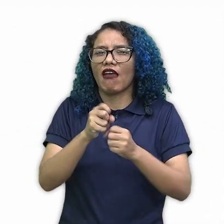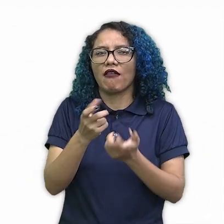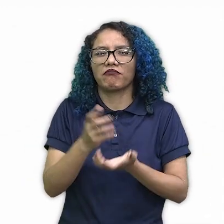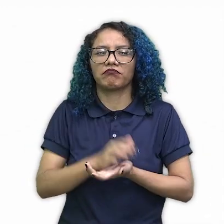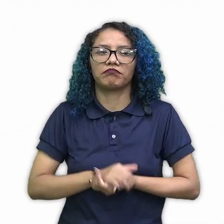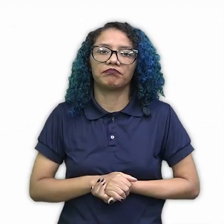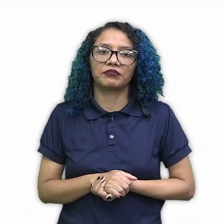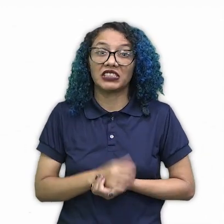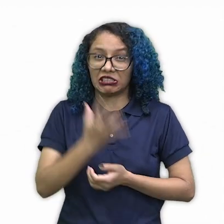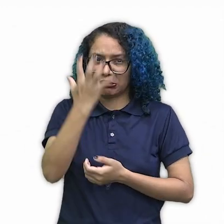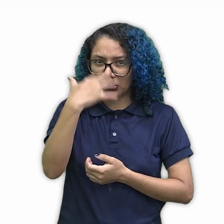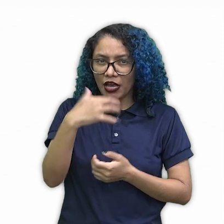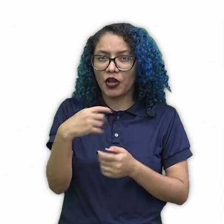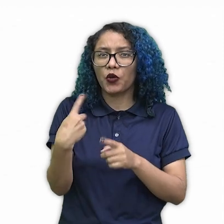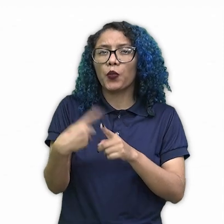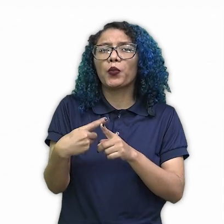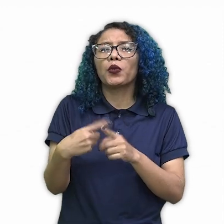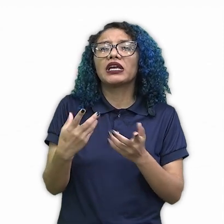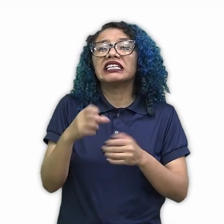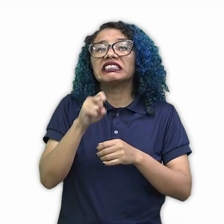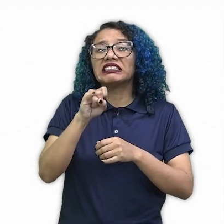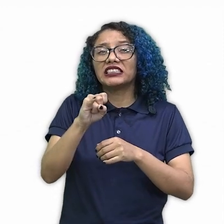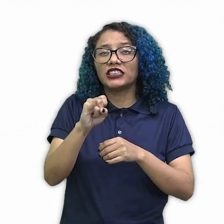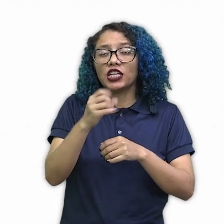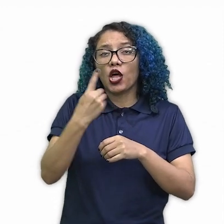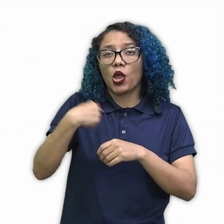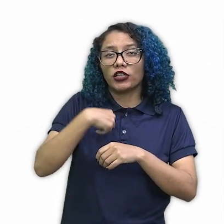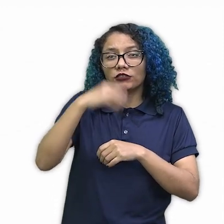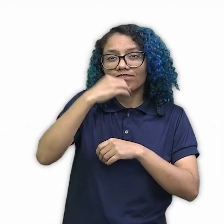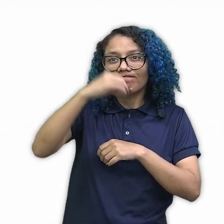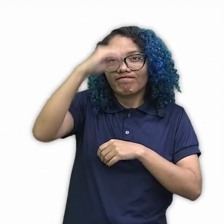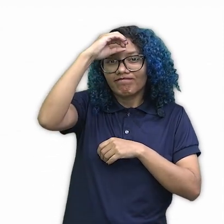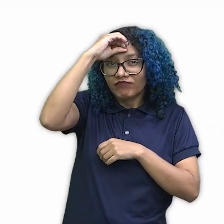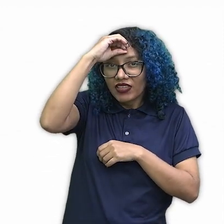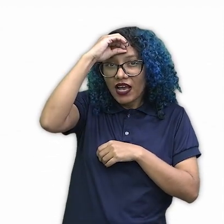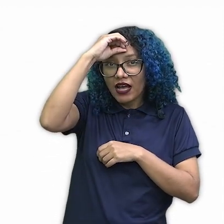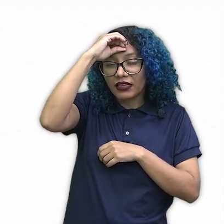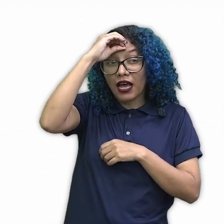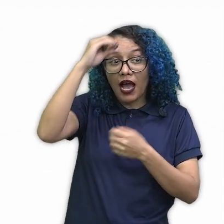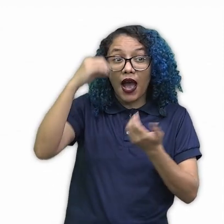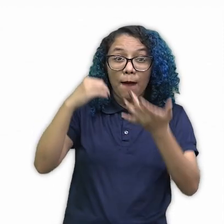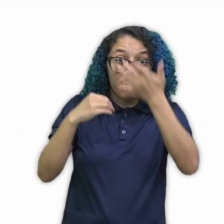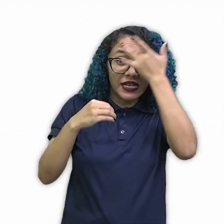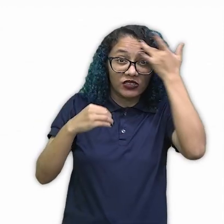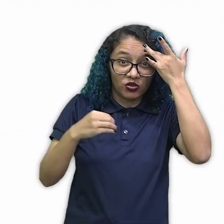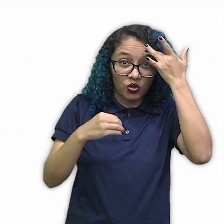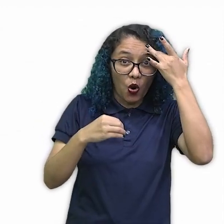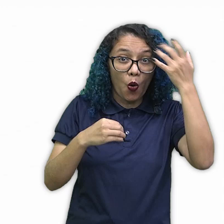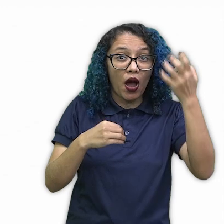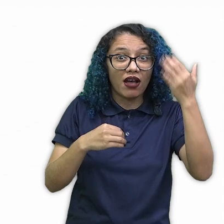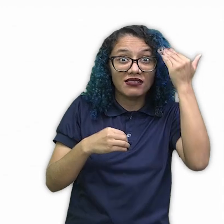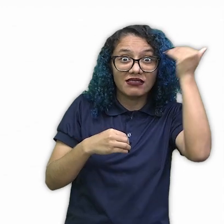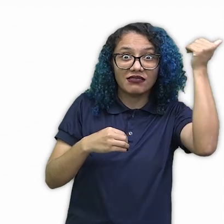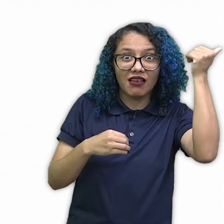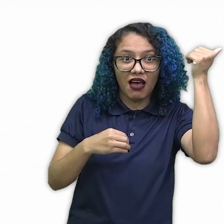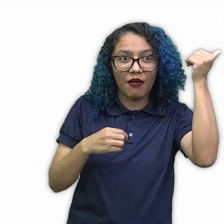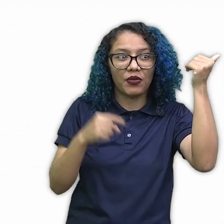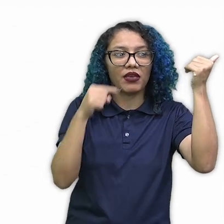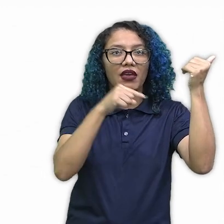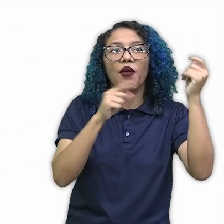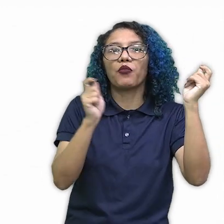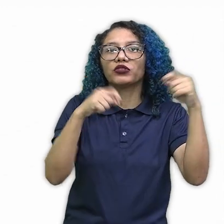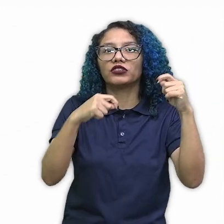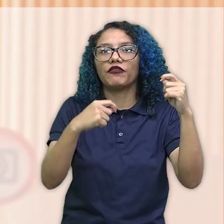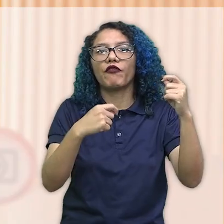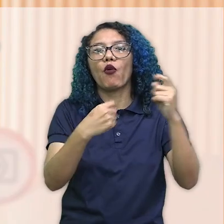porque quanto menos conhecimento nós temos, aqueles que detêm esse conhecimento e esse saber podem fazer o quê?